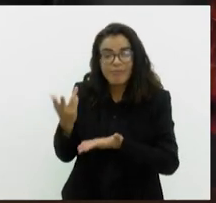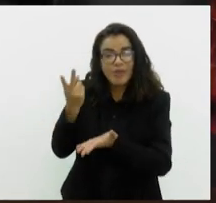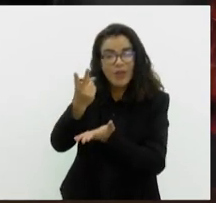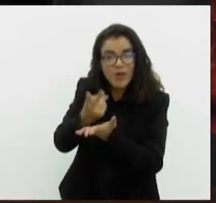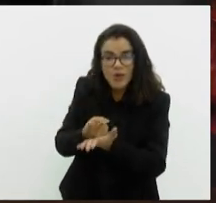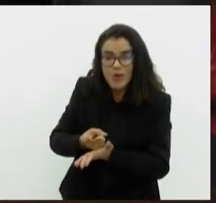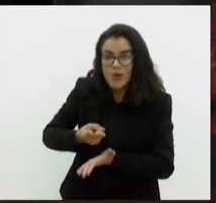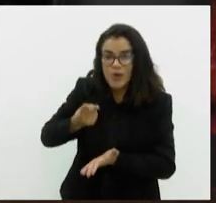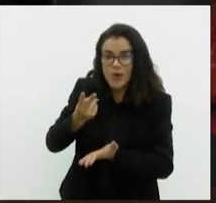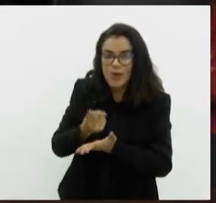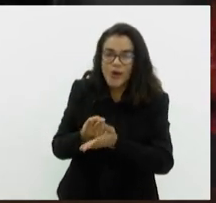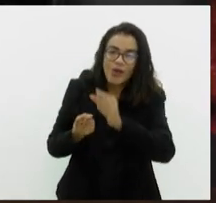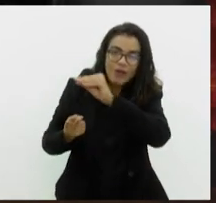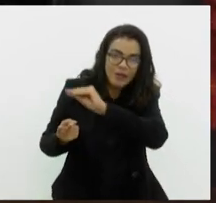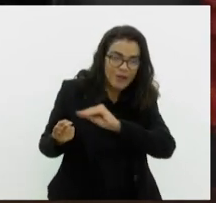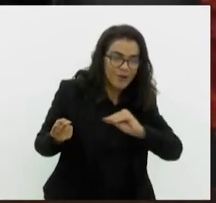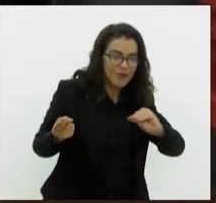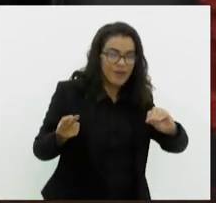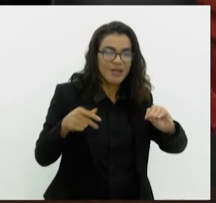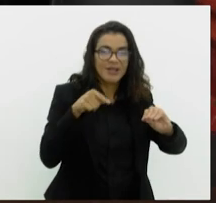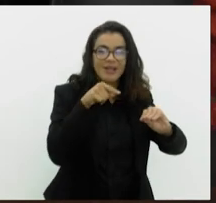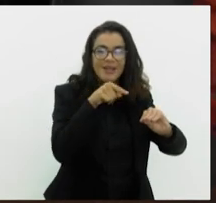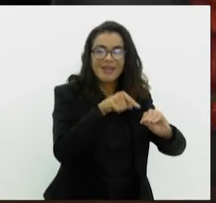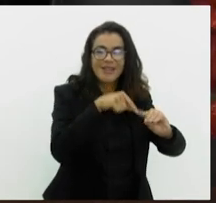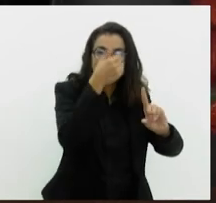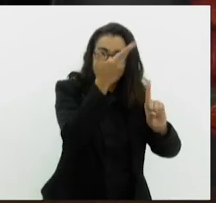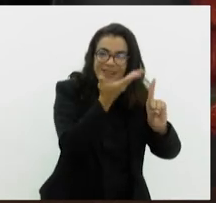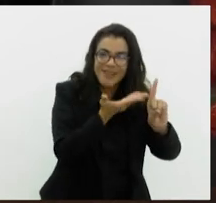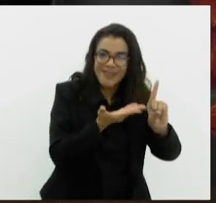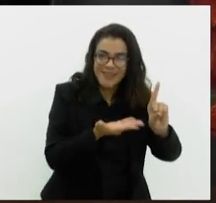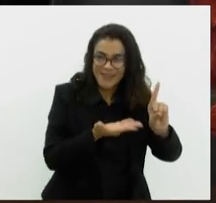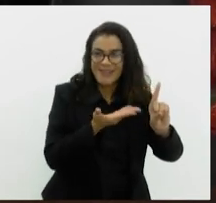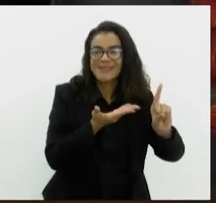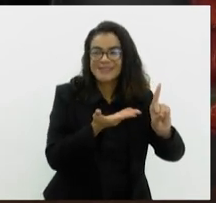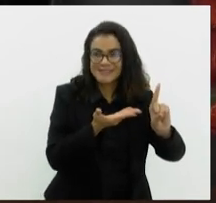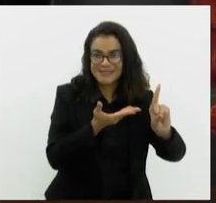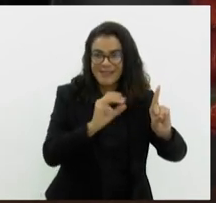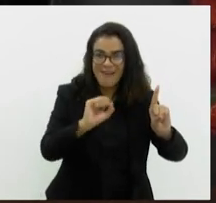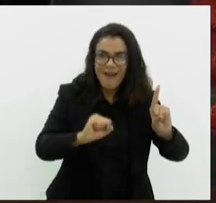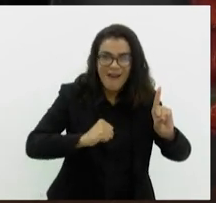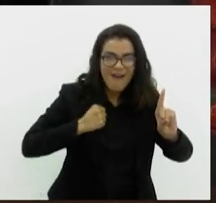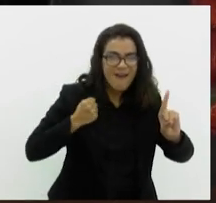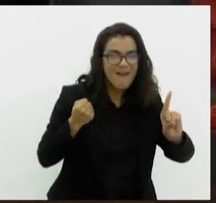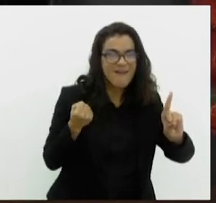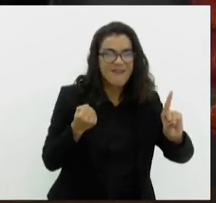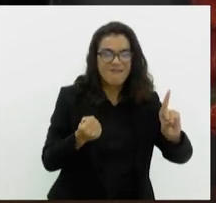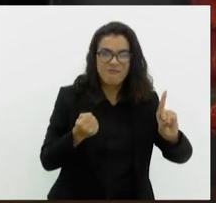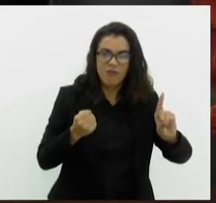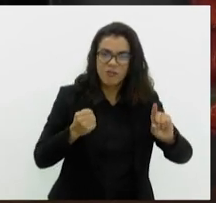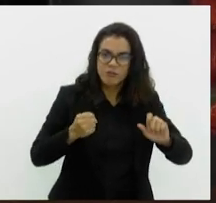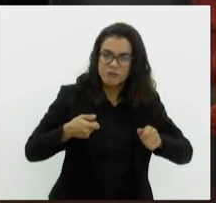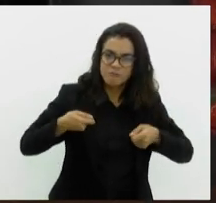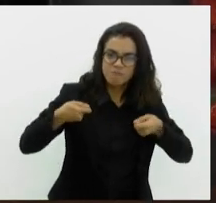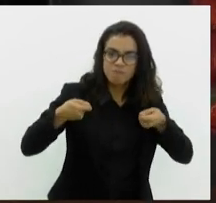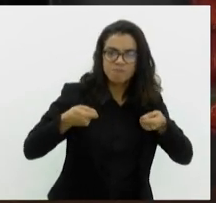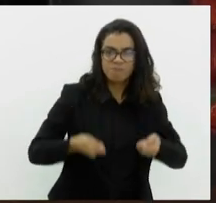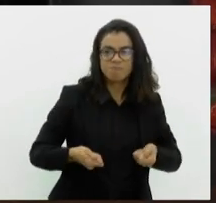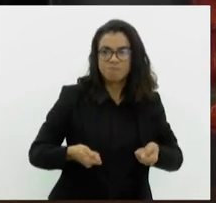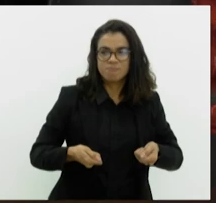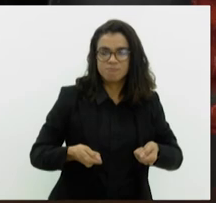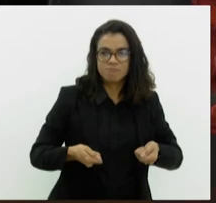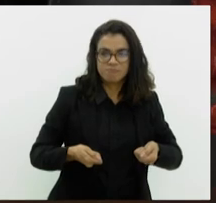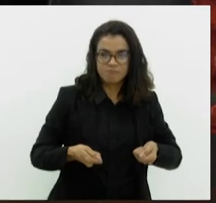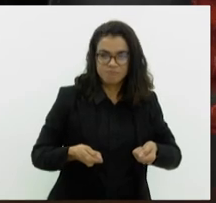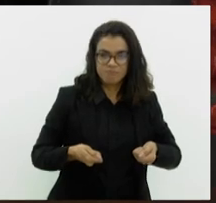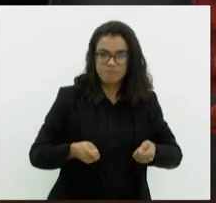continuou aqui, não homenageada, com a força, com a dignidade, com a